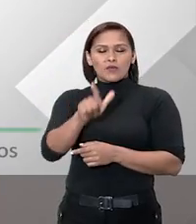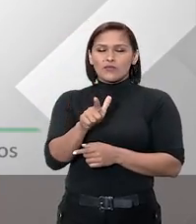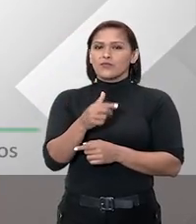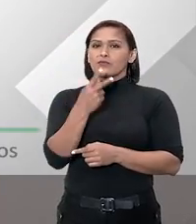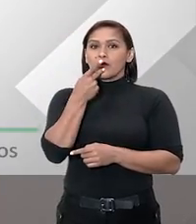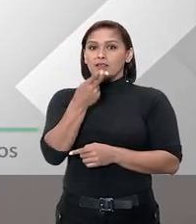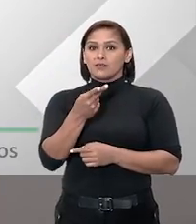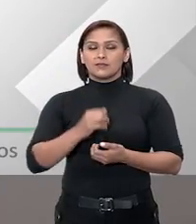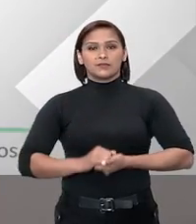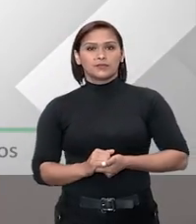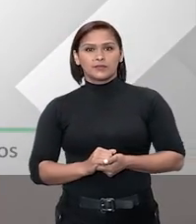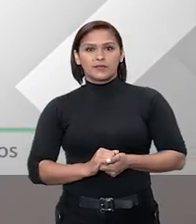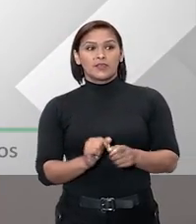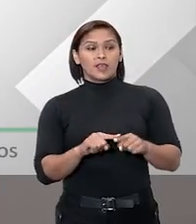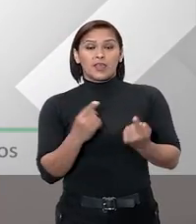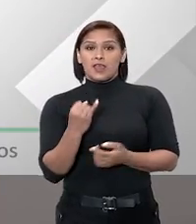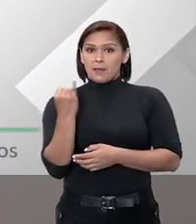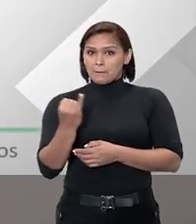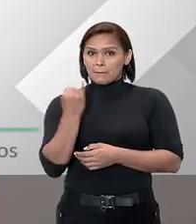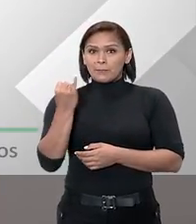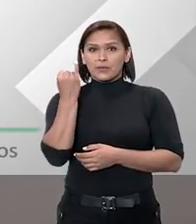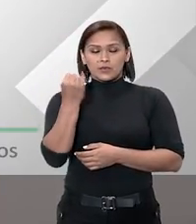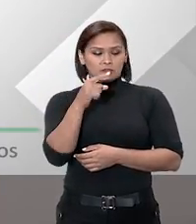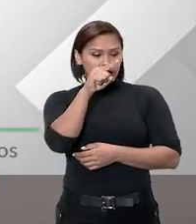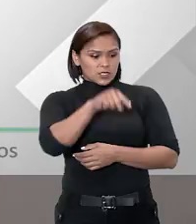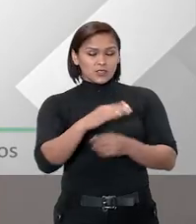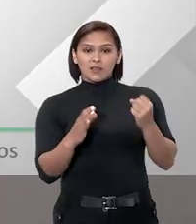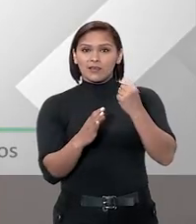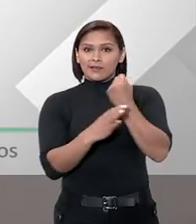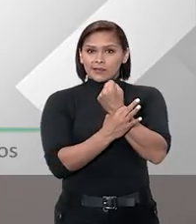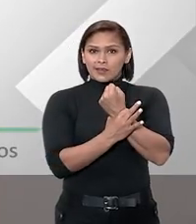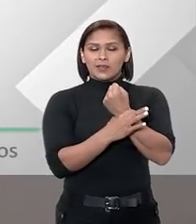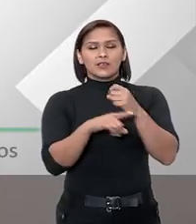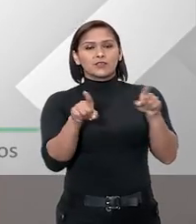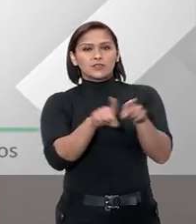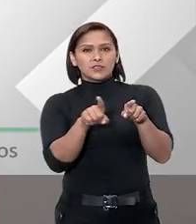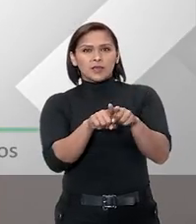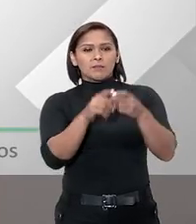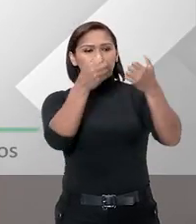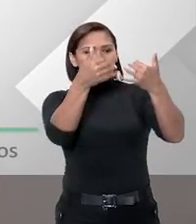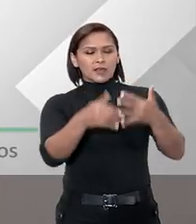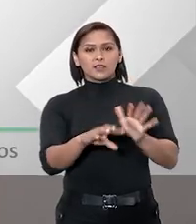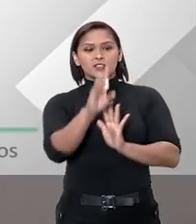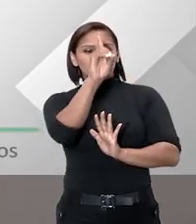verbalizar. Então, é muito importante aí garantir